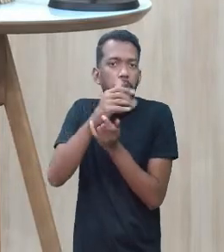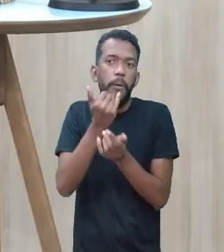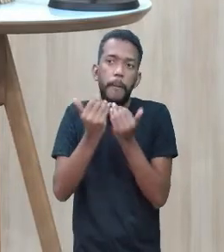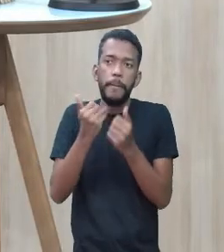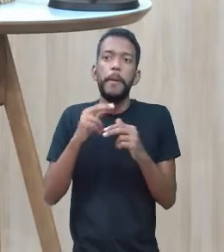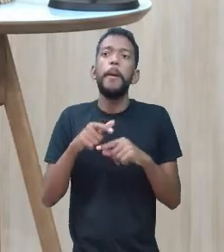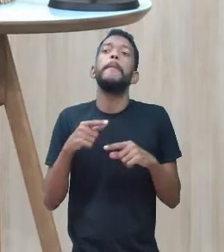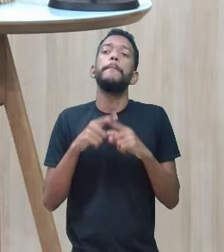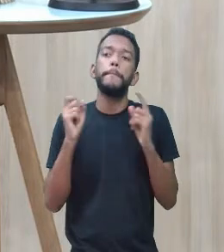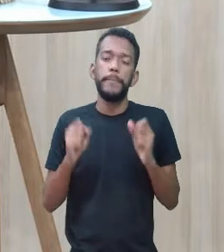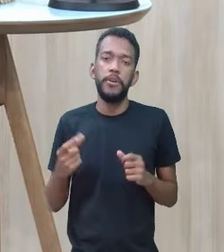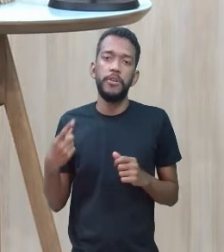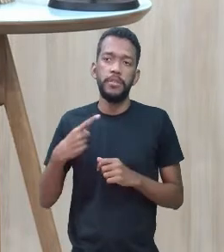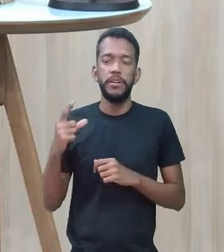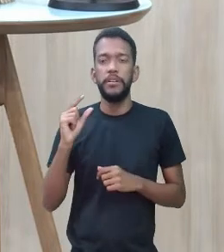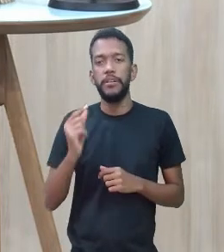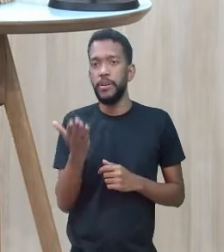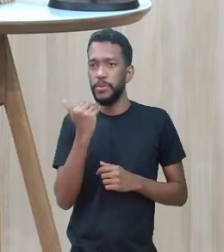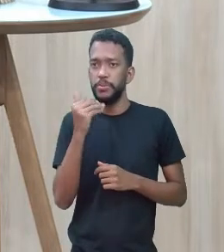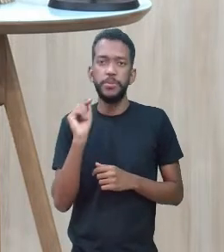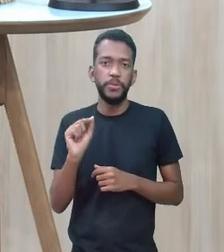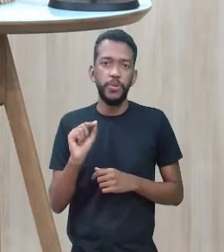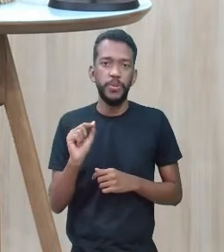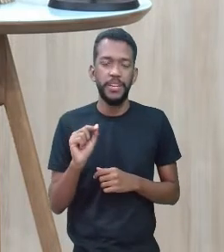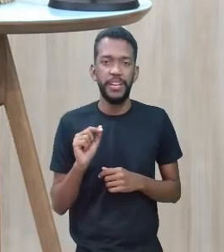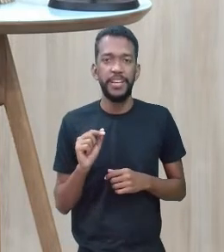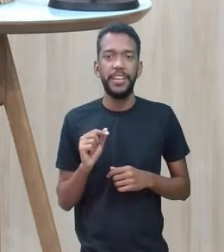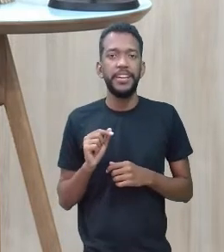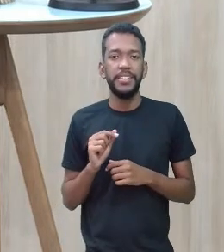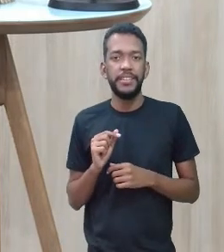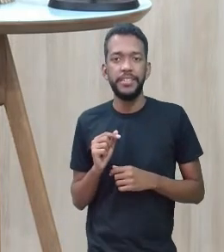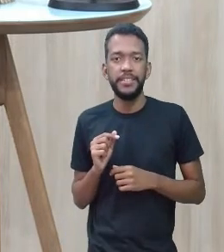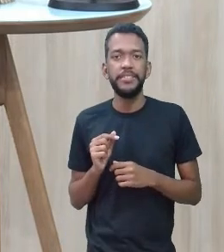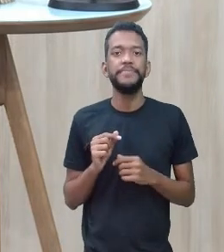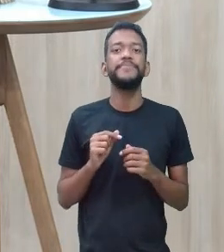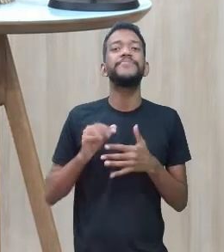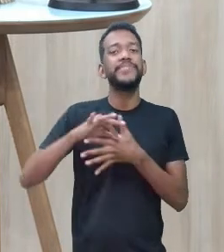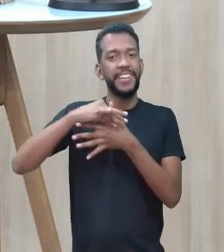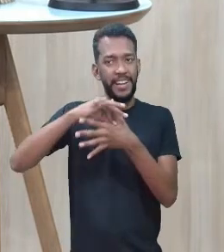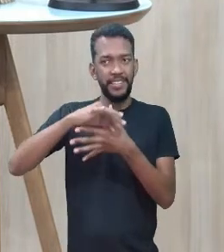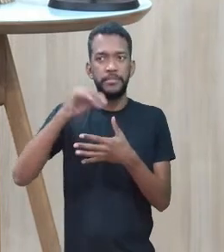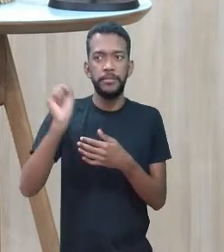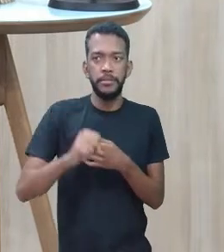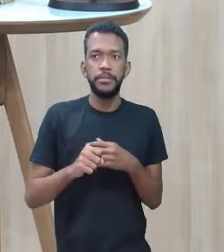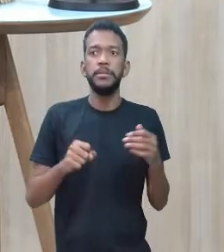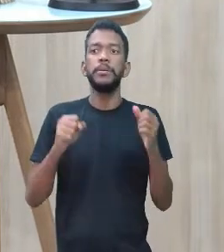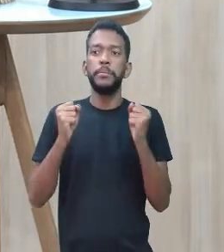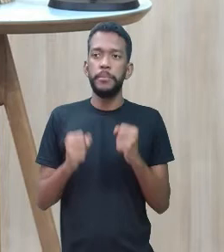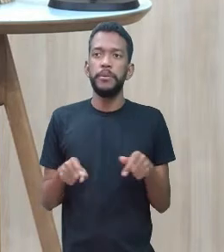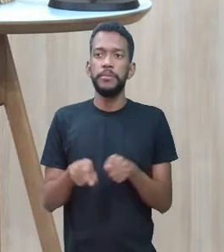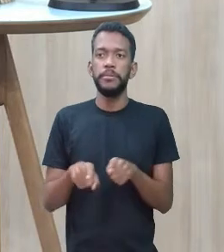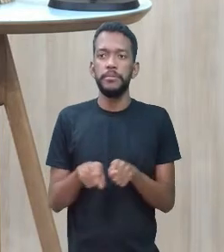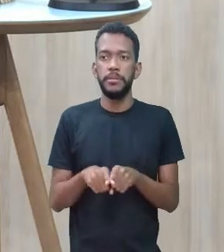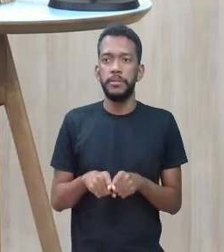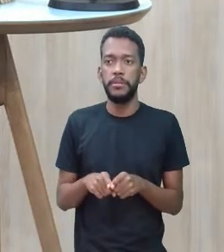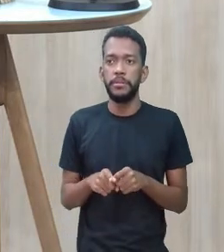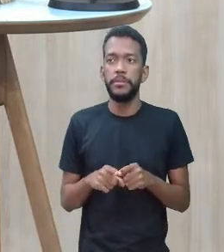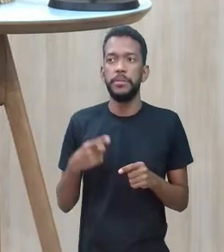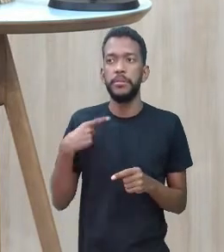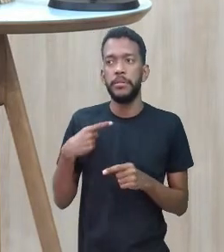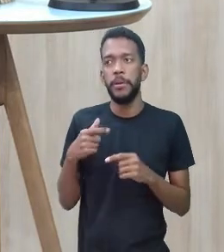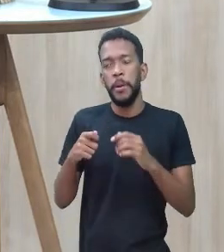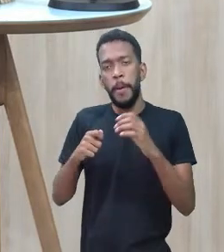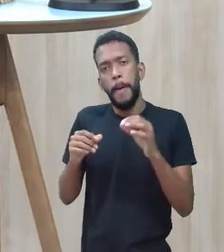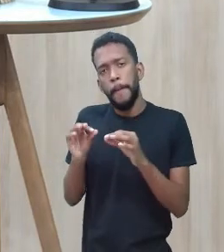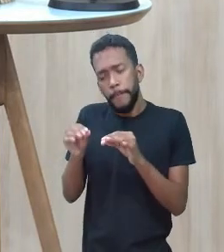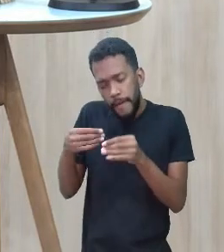seria um consumidor, quem vai arriscar? Carnívoro. Também pode ser oferecido a esse cão um